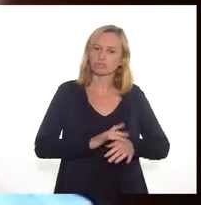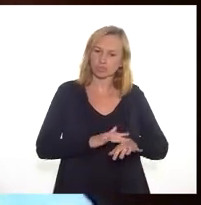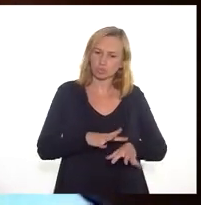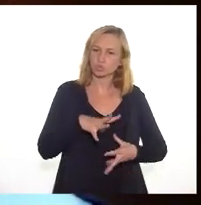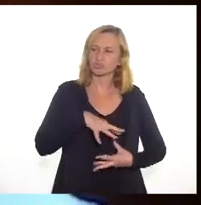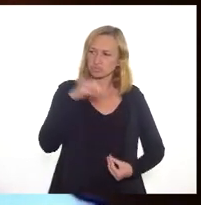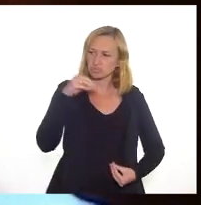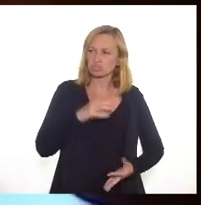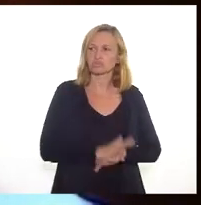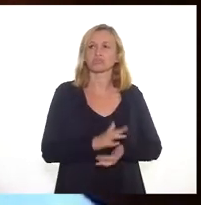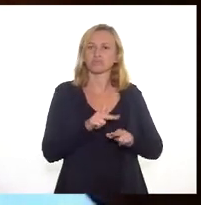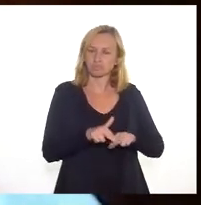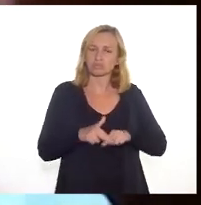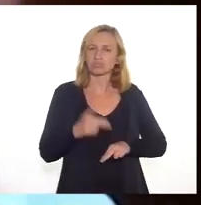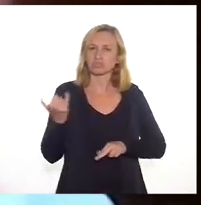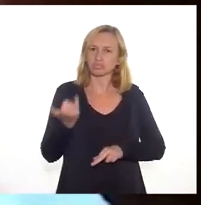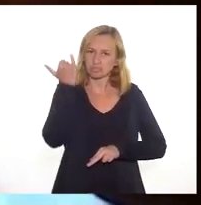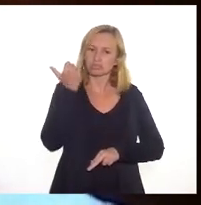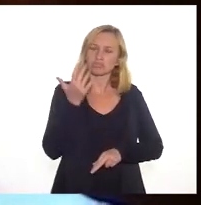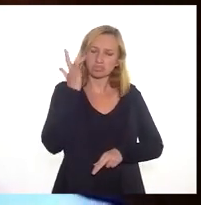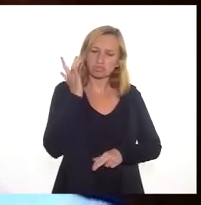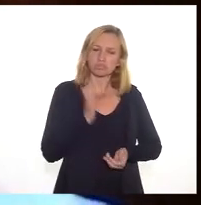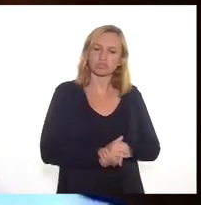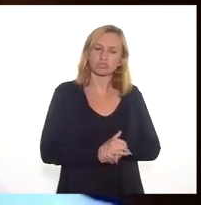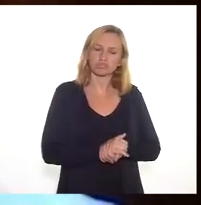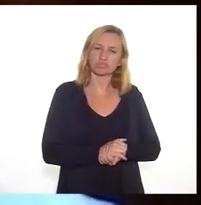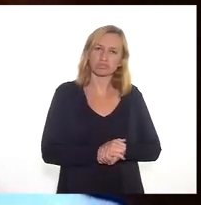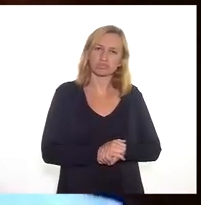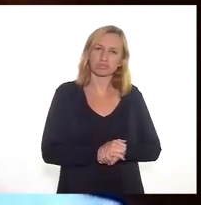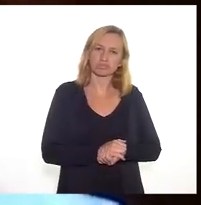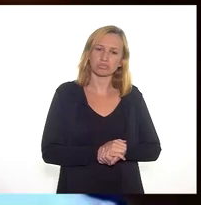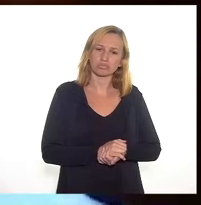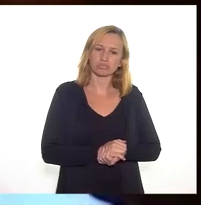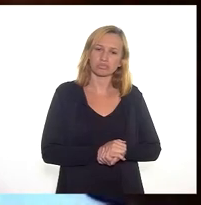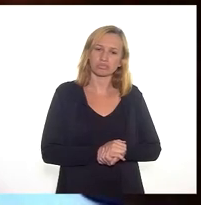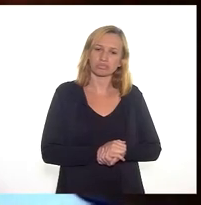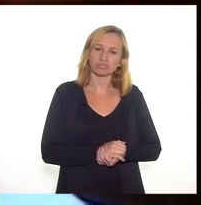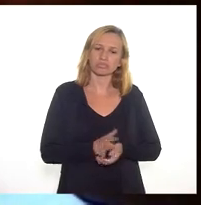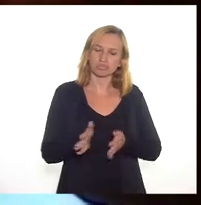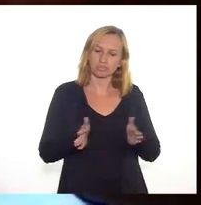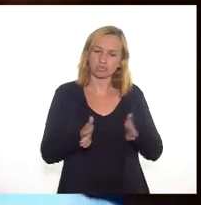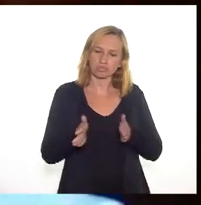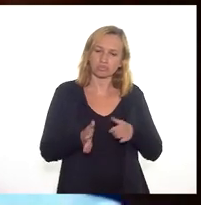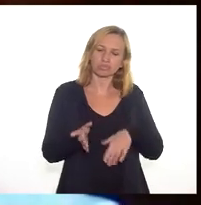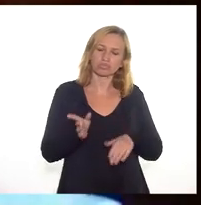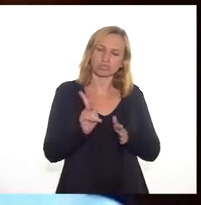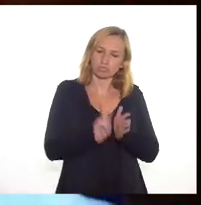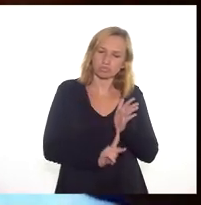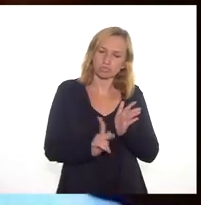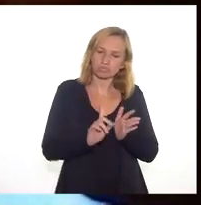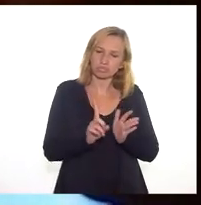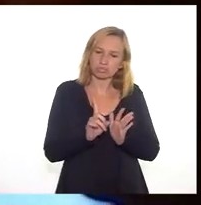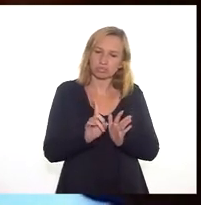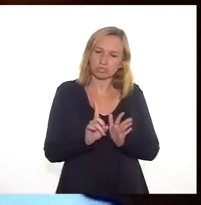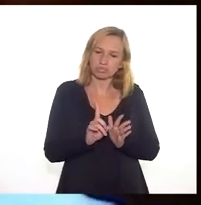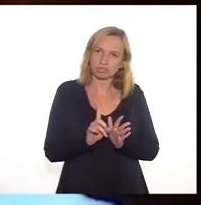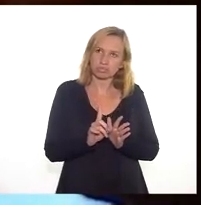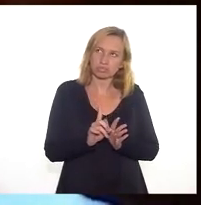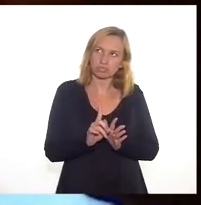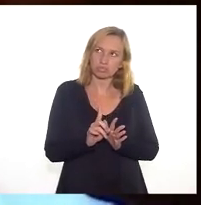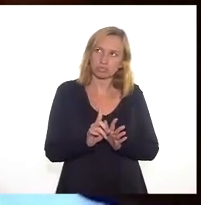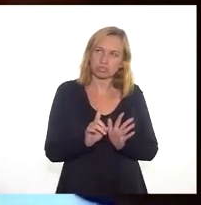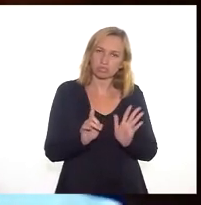alma. Por isso que eu acho importante ressaltar a importância, a validade desse projeto, não apenas porque